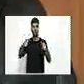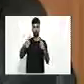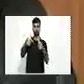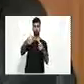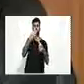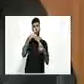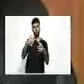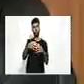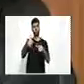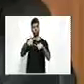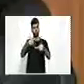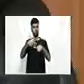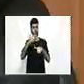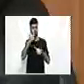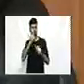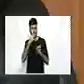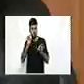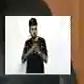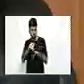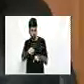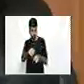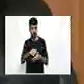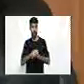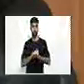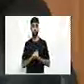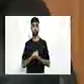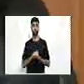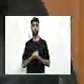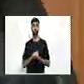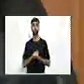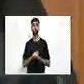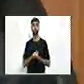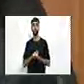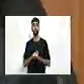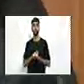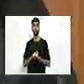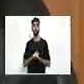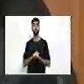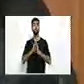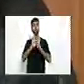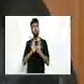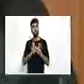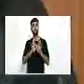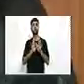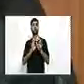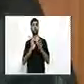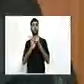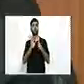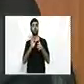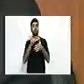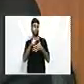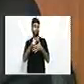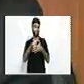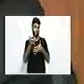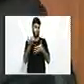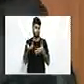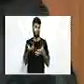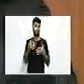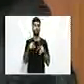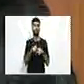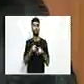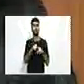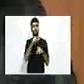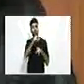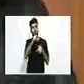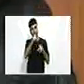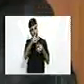poder fazer funcionar né a limpeza Pública do Município um Último Ponto né Eh aí eu gostaria que